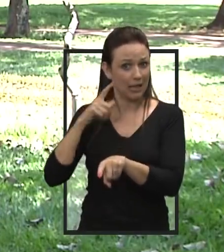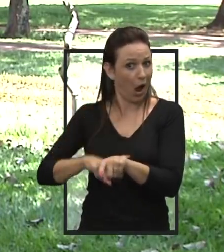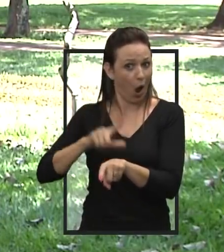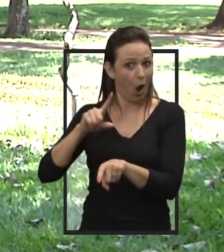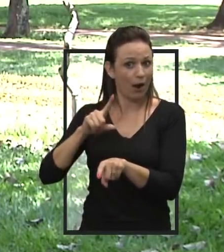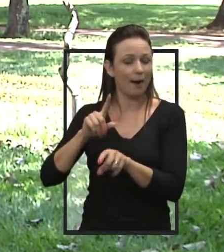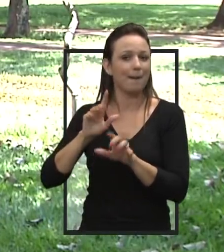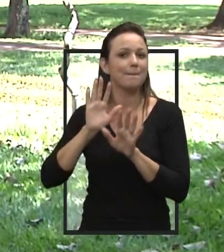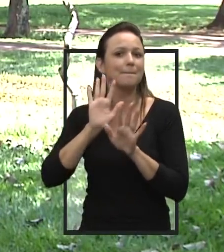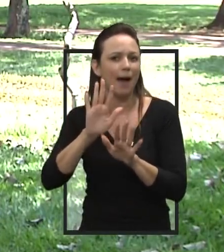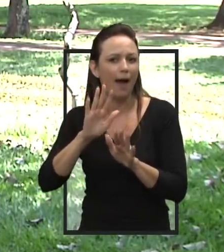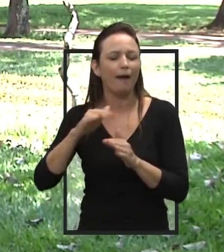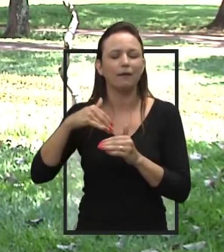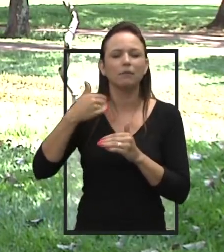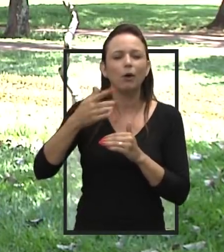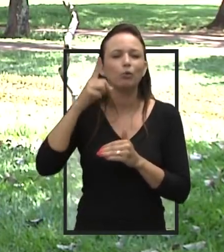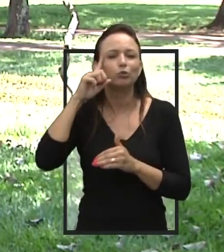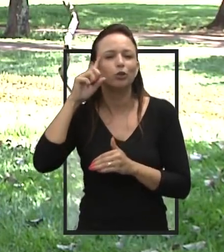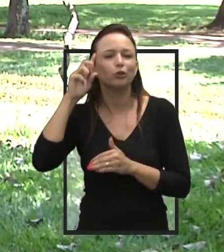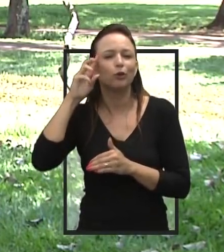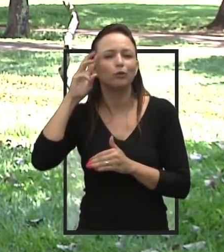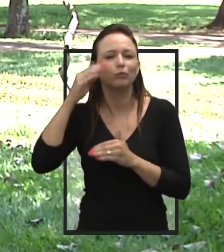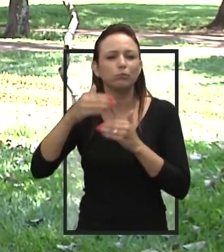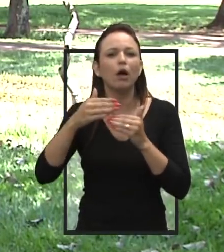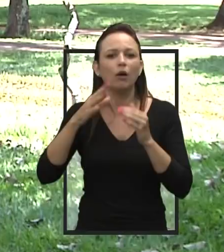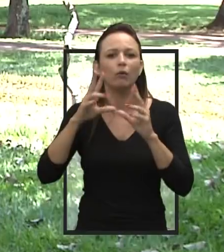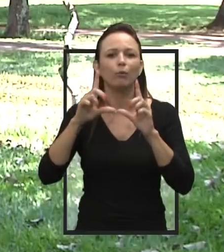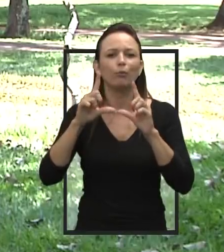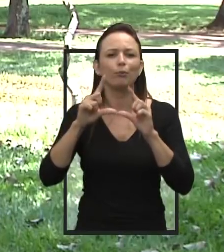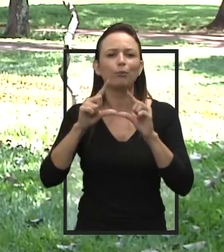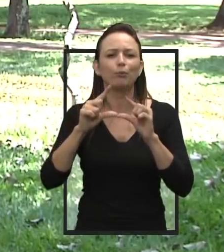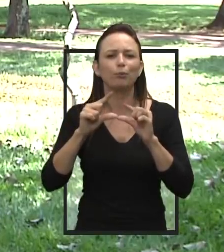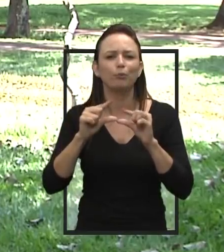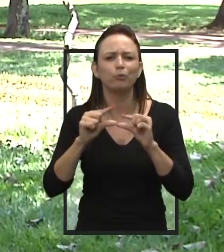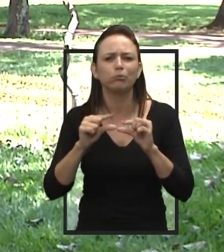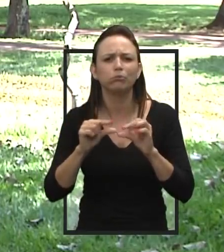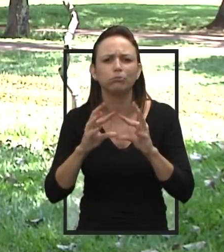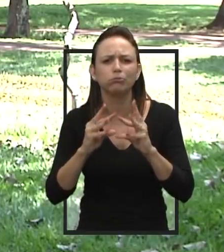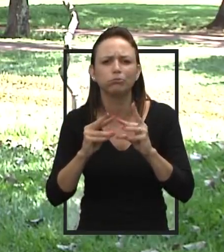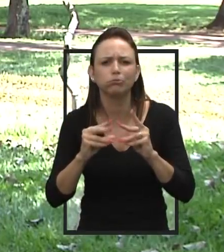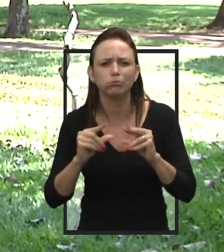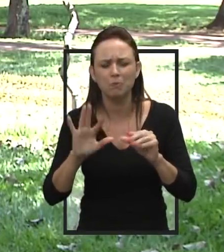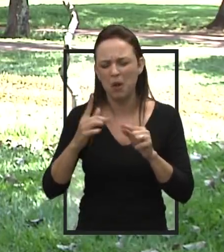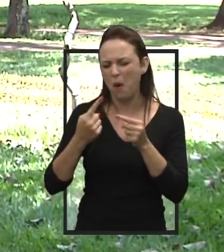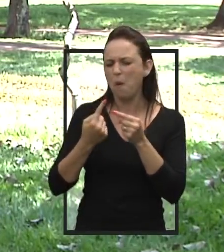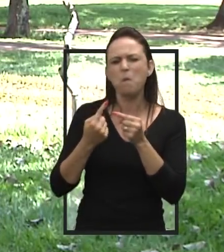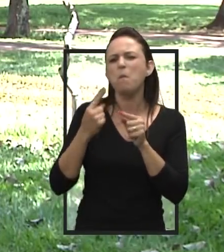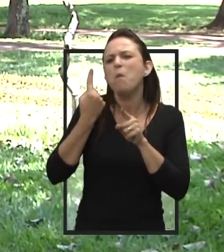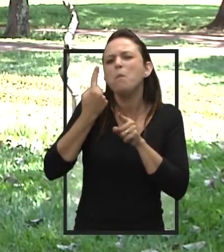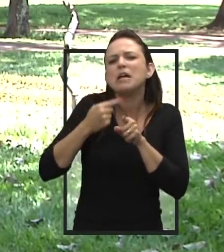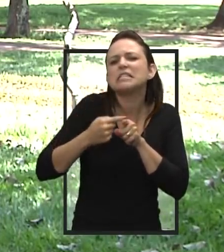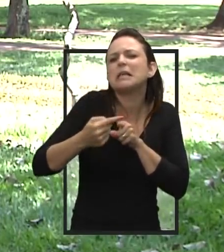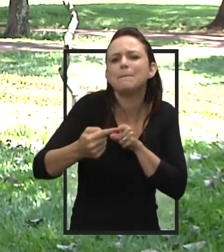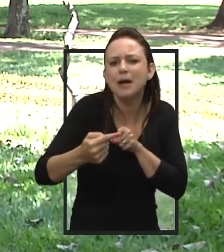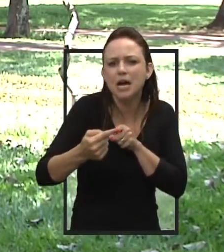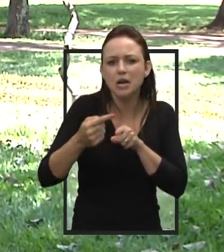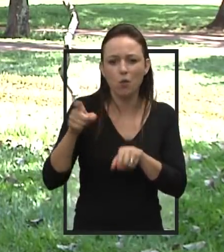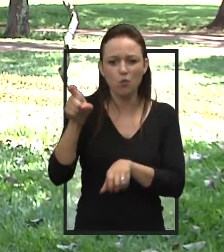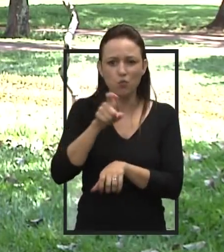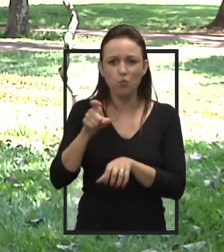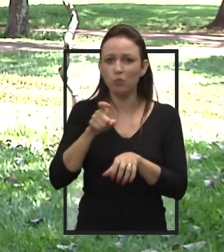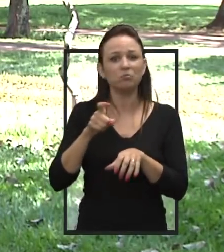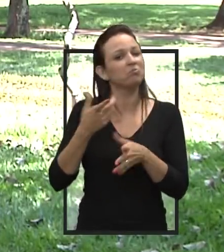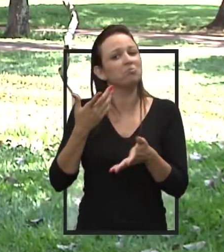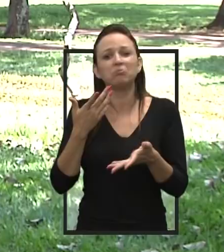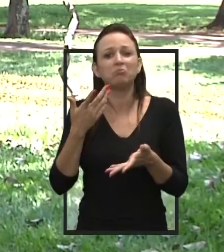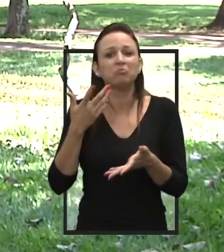matar. Só que com o passar do tempo, ele vai perdendo eficiência. Em aproximadamente uma semana depois que você passou, ele não faz